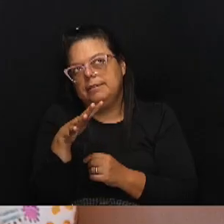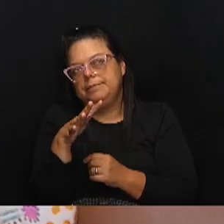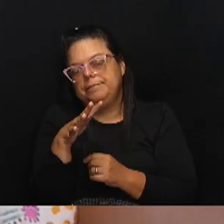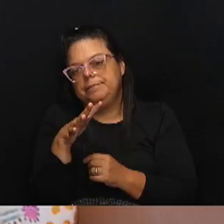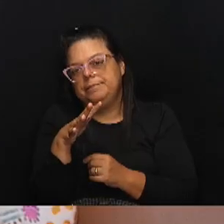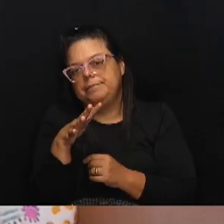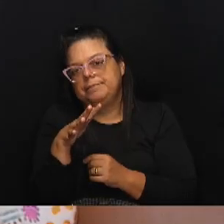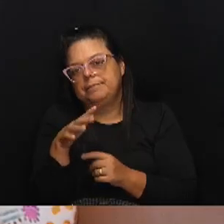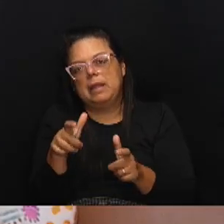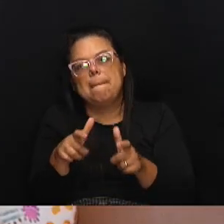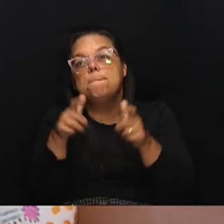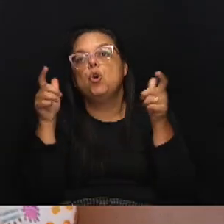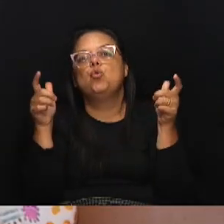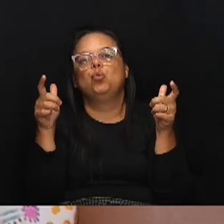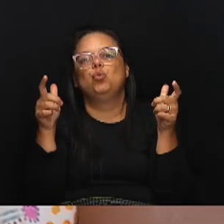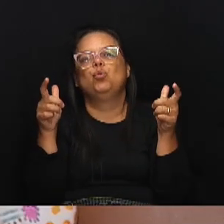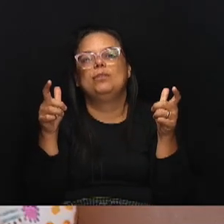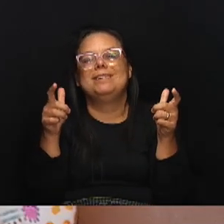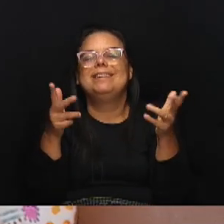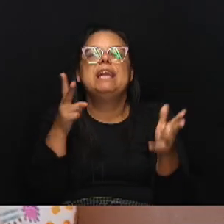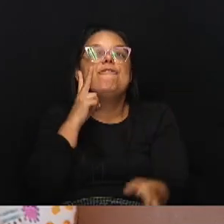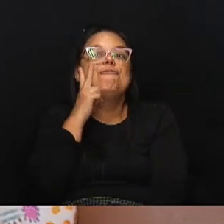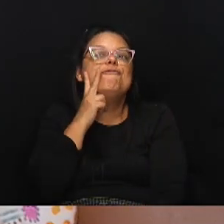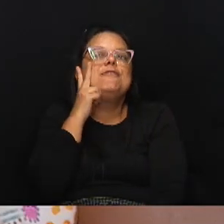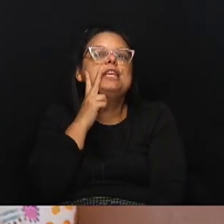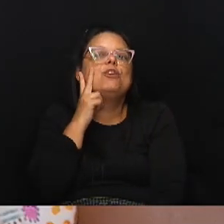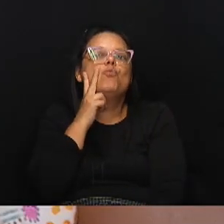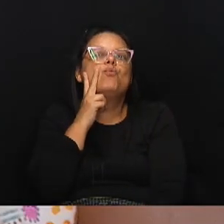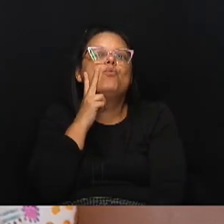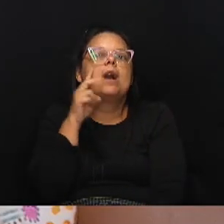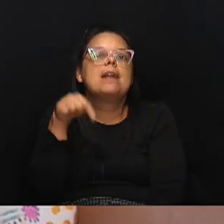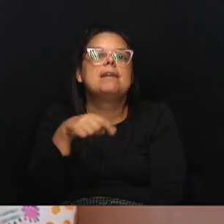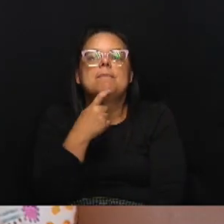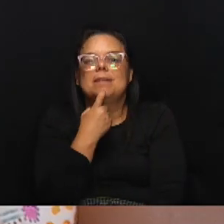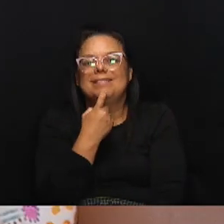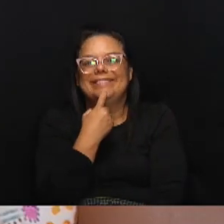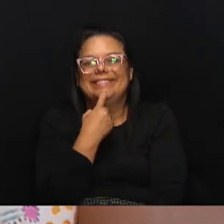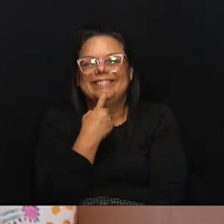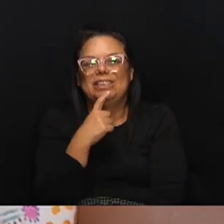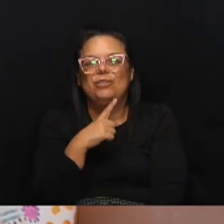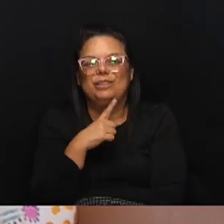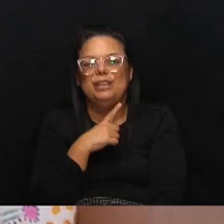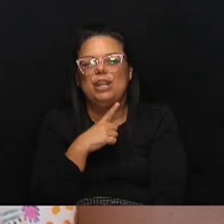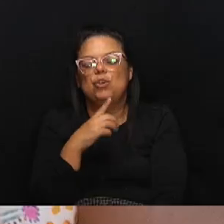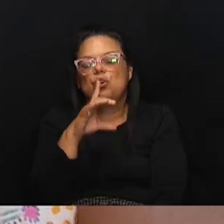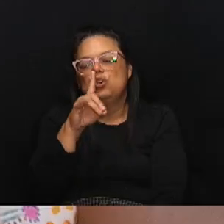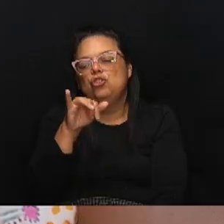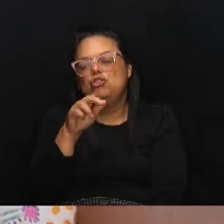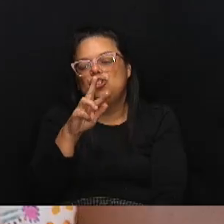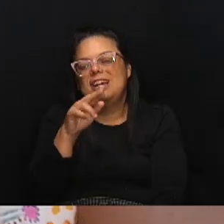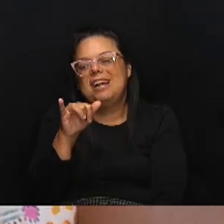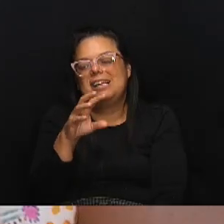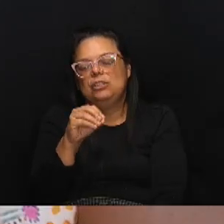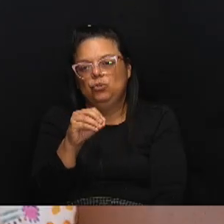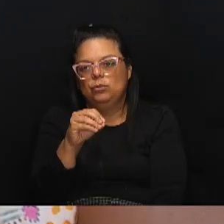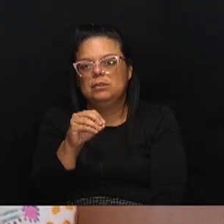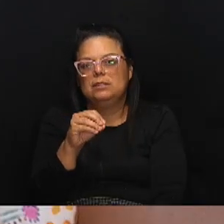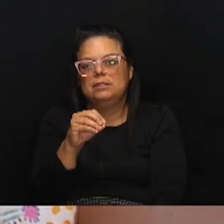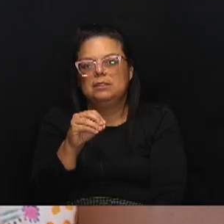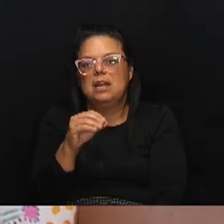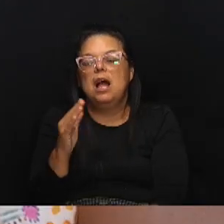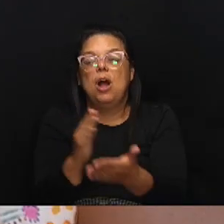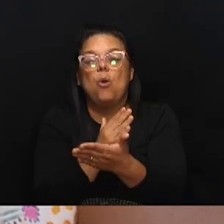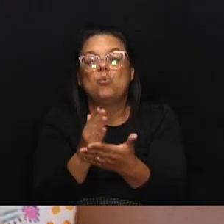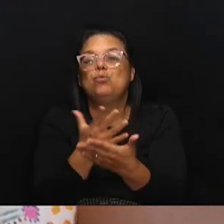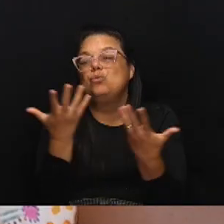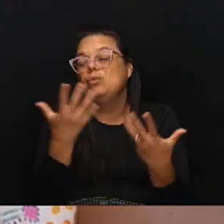muitos que nem vinham para Campinas, né? Eu tenho o diário da Ana Kupfer, que ela conta que uma boa parte não queria ficar em Campinas,